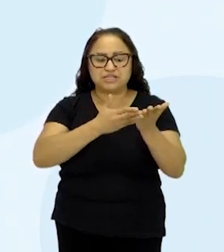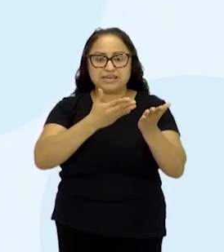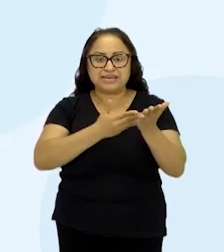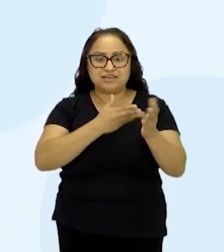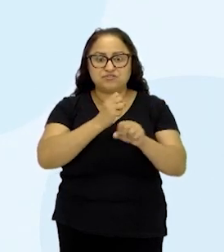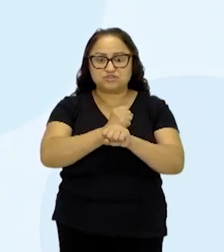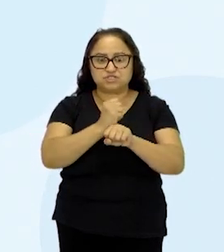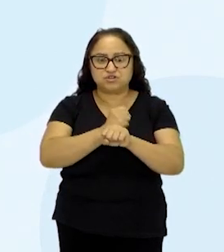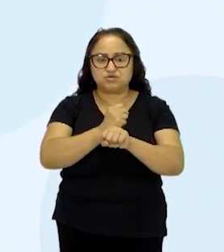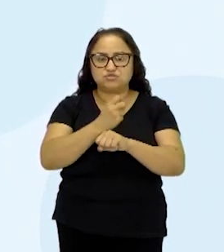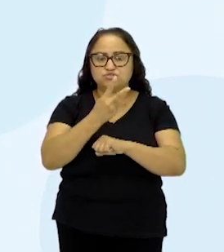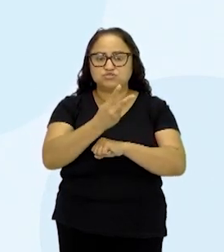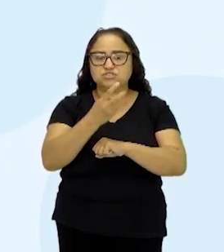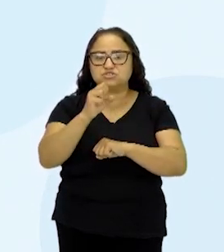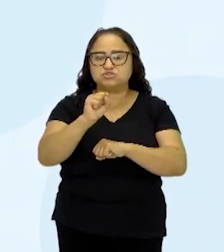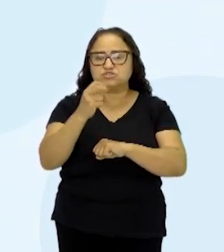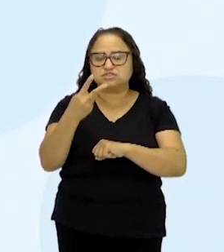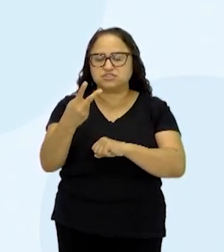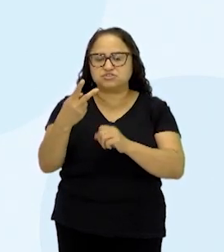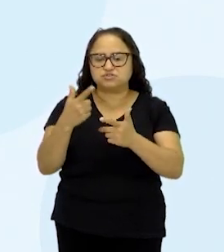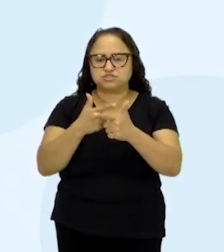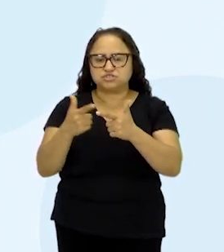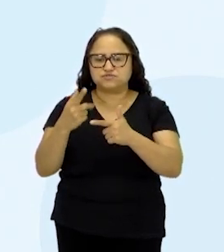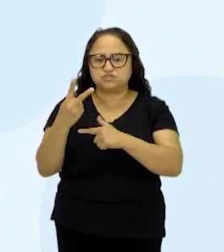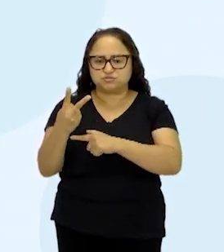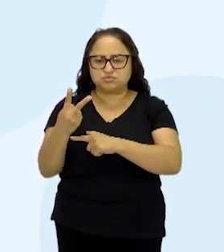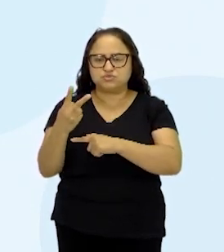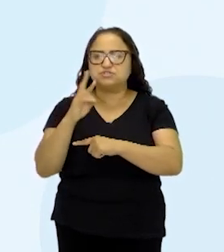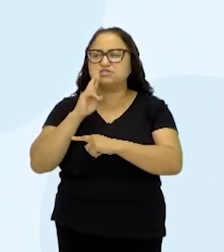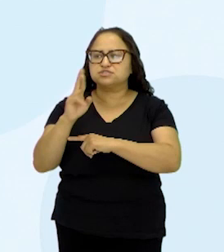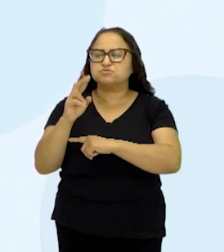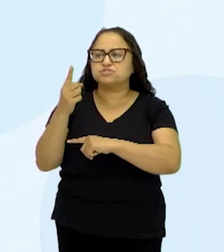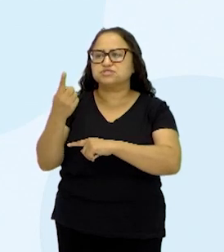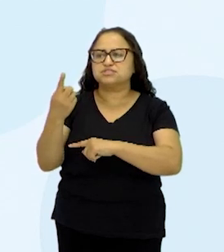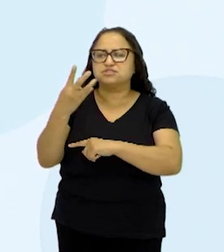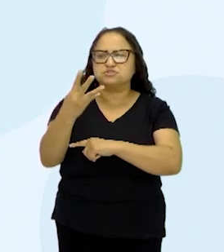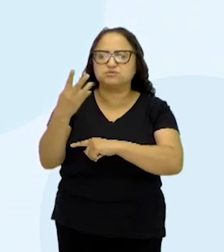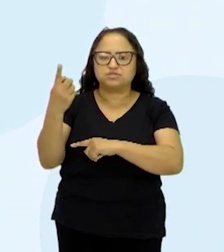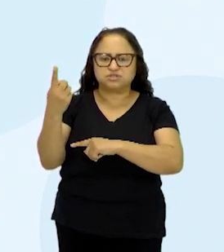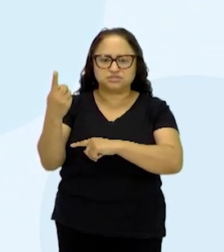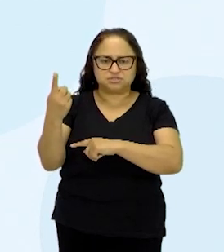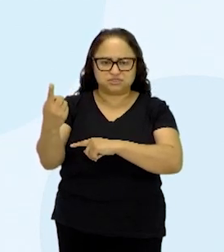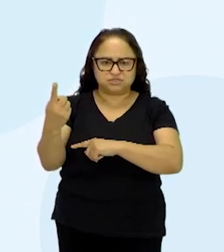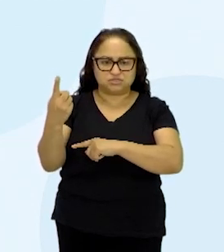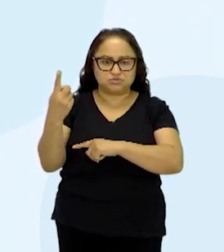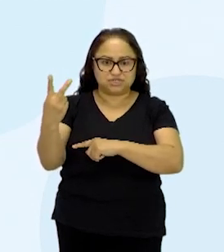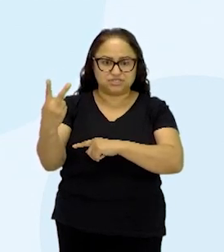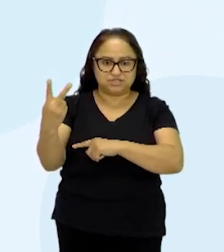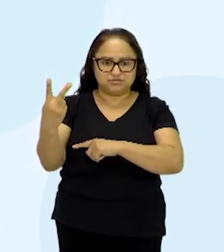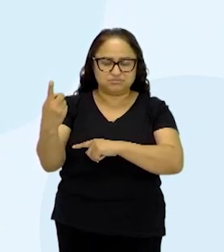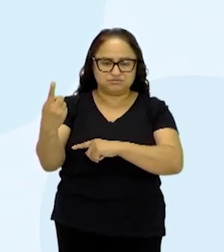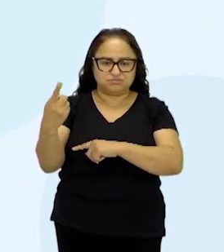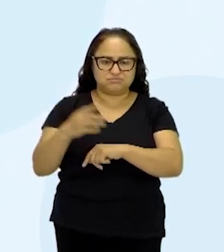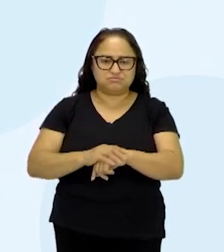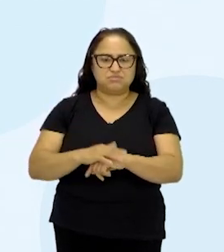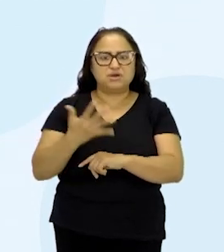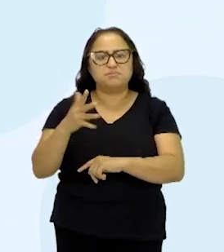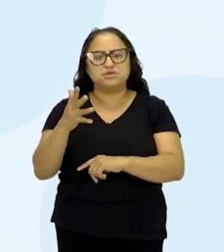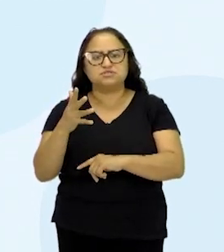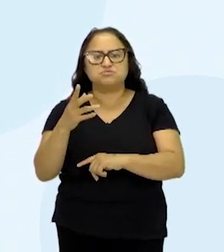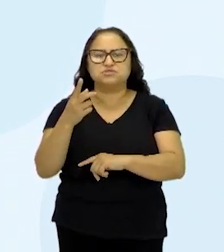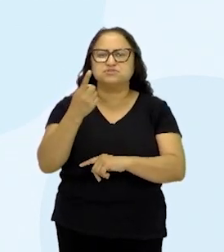é 232 dividido por 2, dá 141. Então, as nossas duas posições, o meio será de